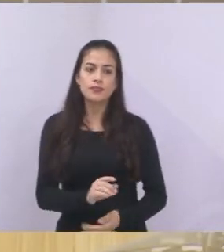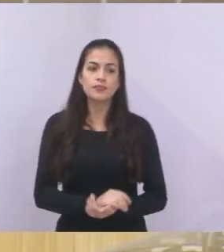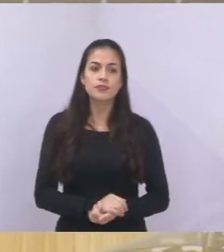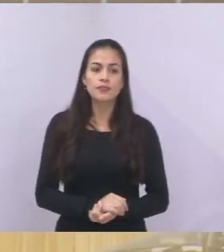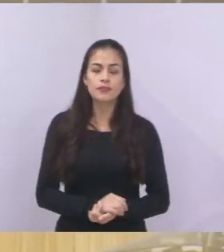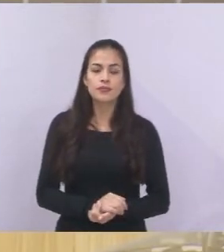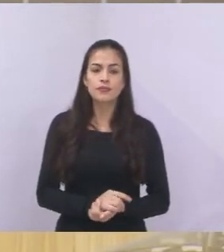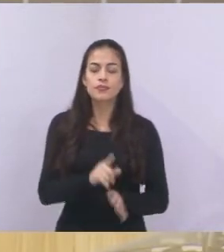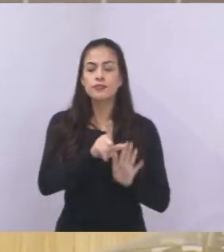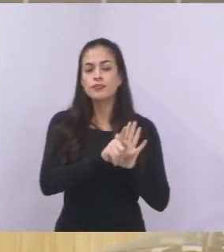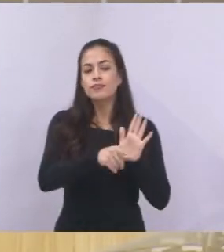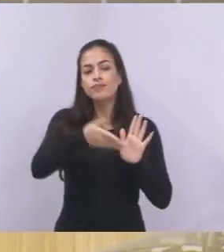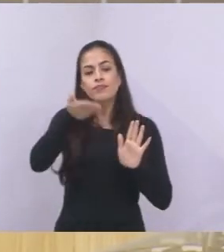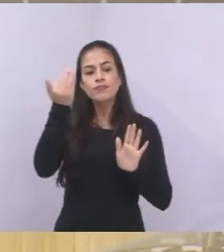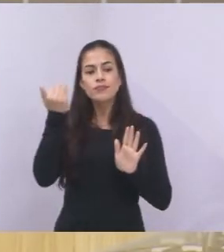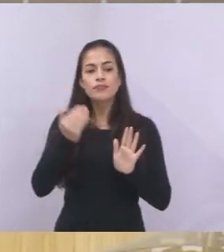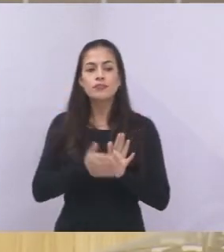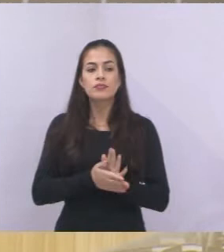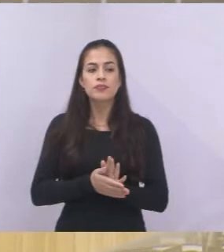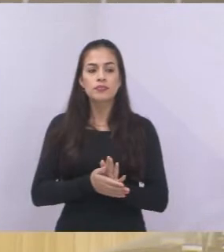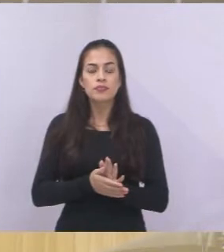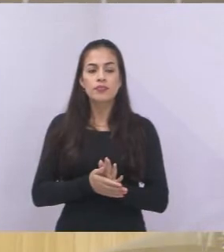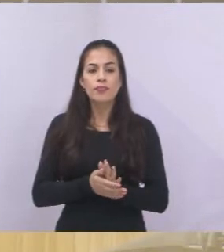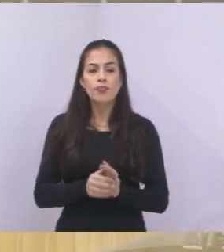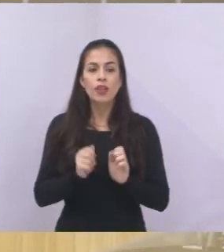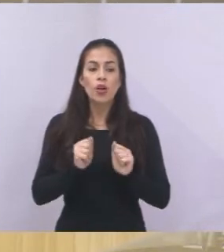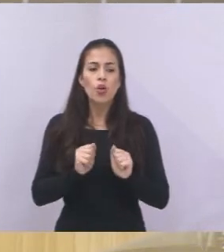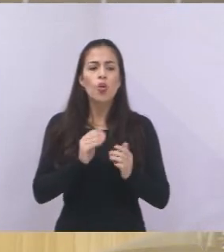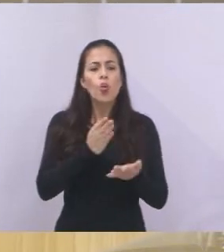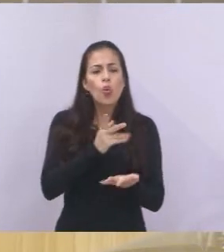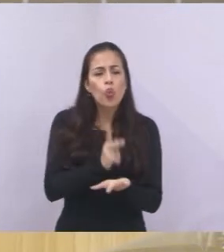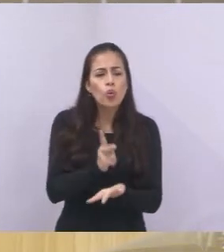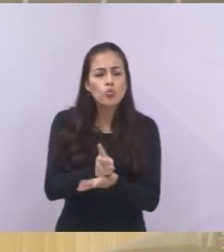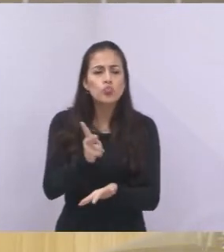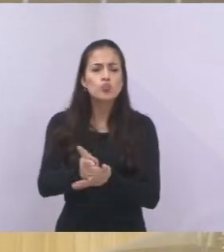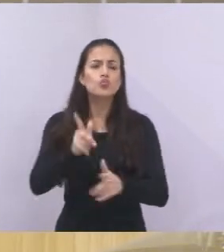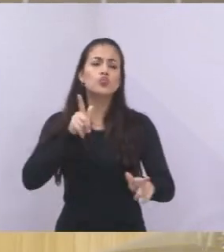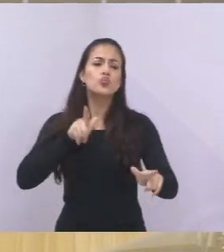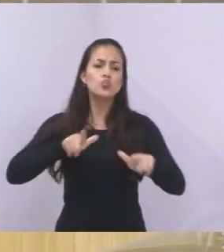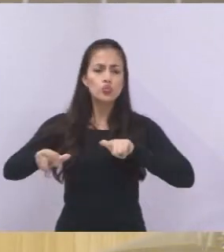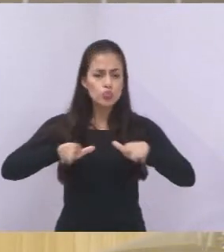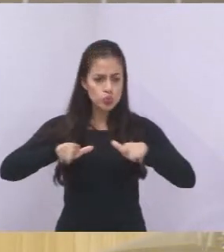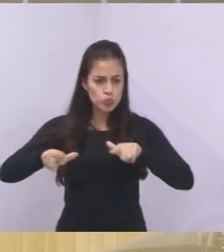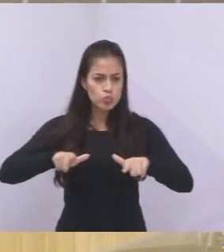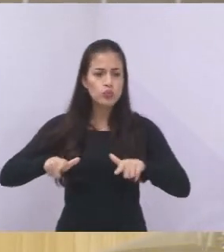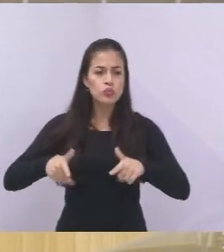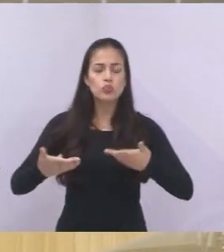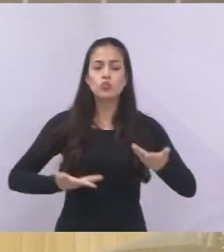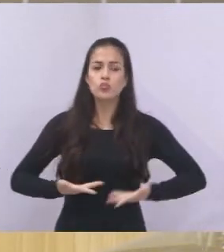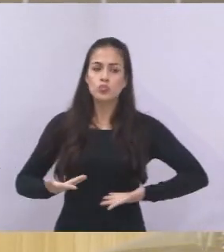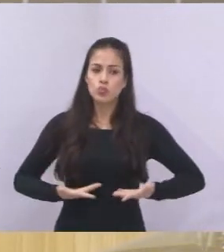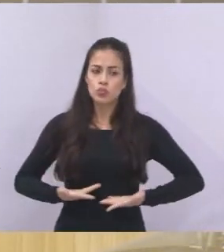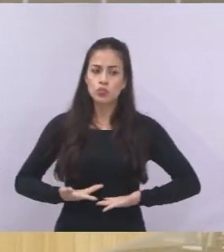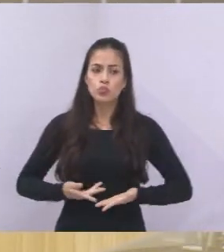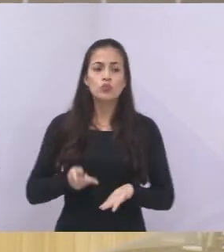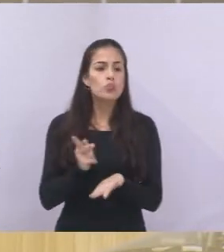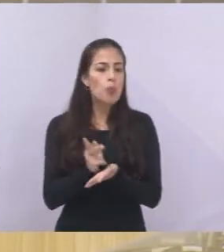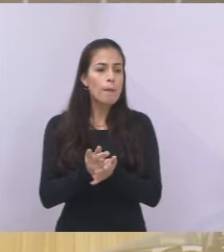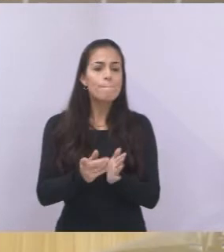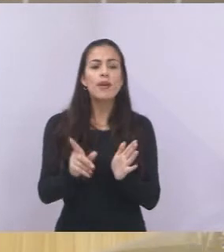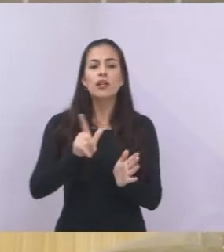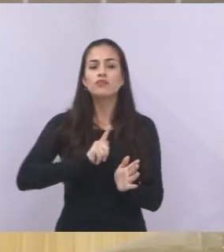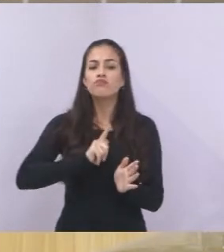e que opte por permanecer em atividade, conferindo-se mesmos direitos ao servidor de que trata o artigo